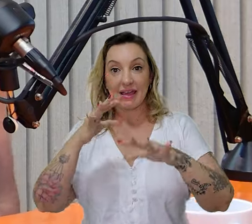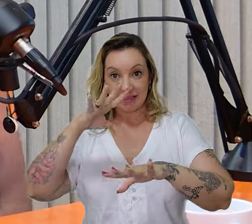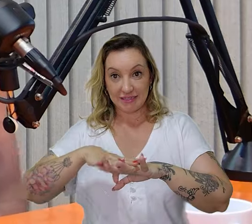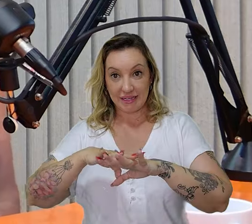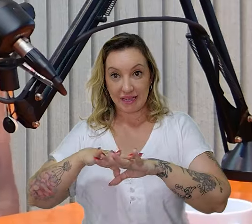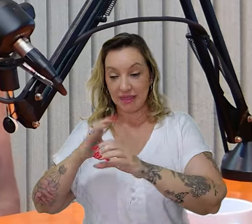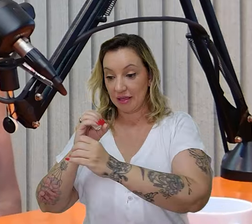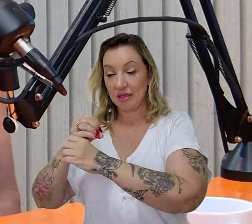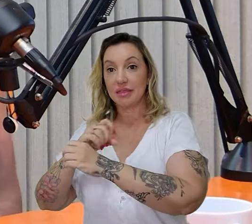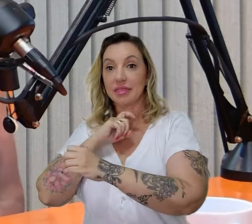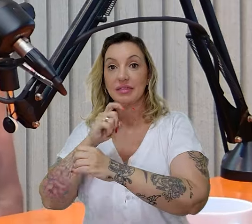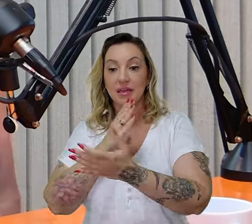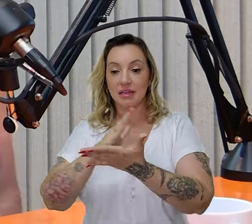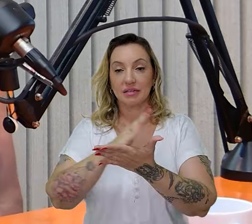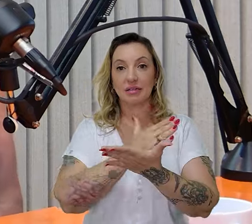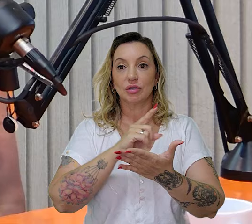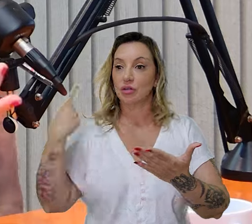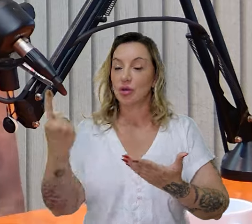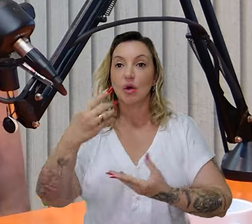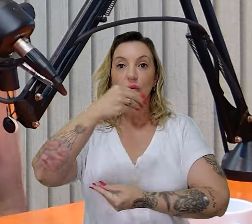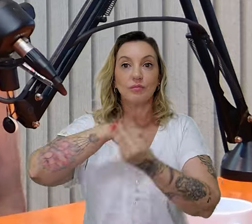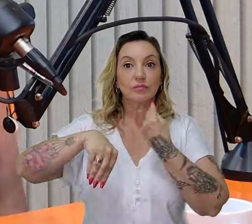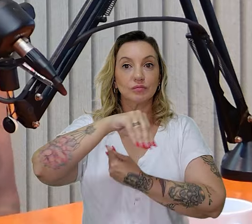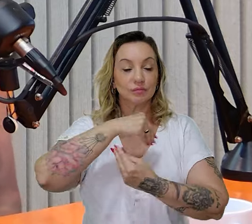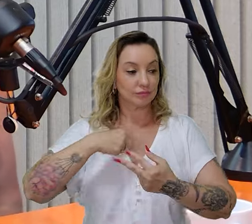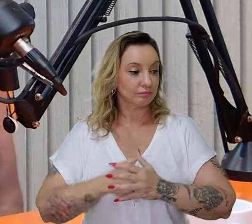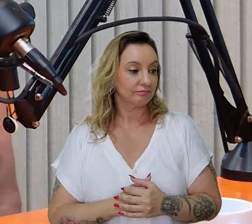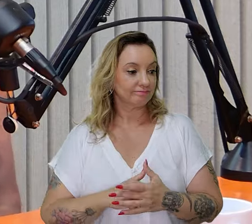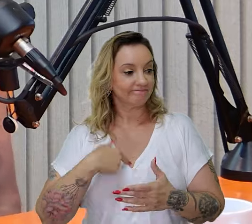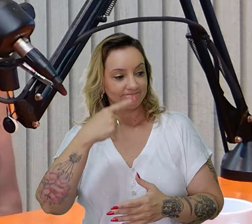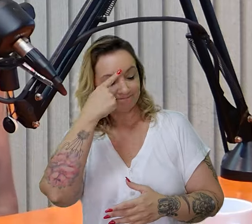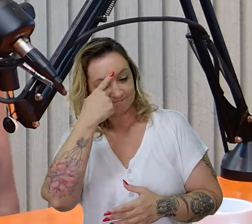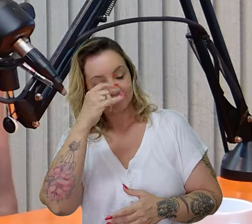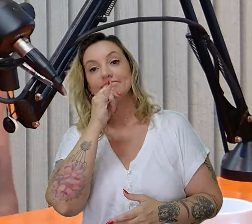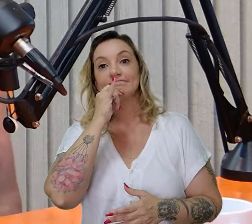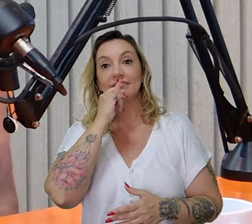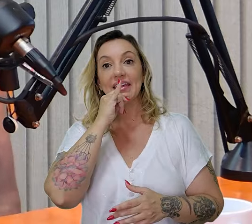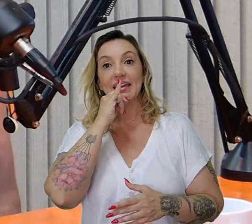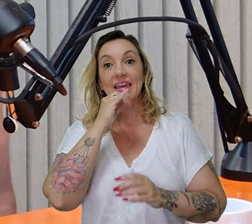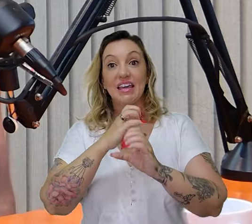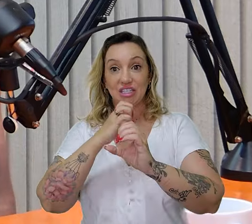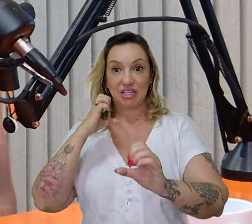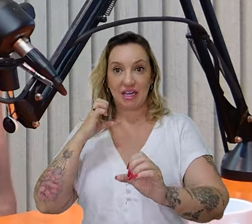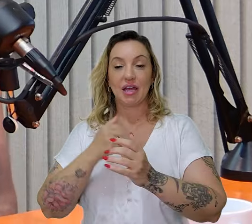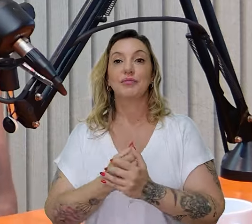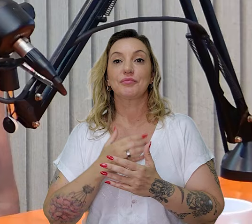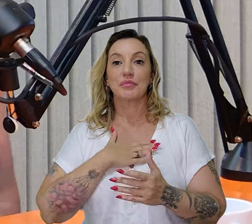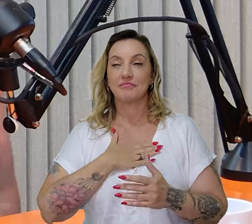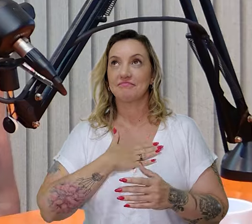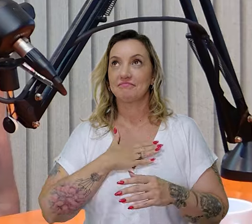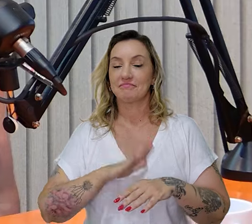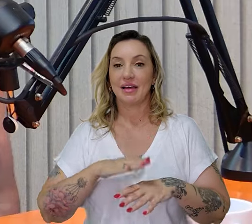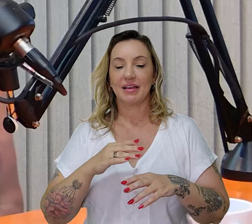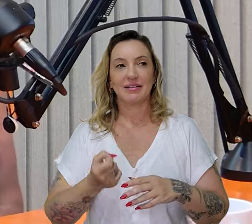é tudo ao mesmo tempo e quando a gente pensa por exemplo no engenheiro que eu acho que para mim é o caso mais emblemático né